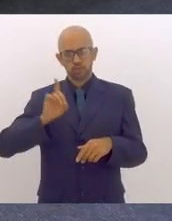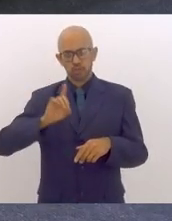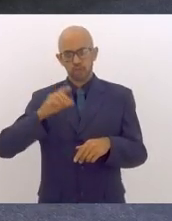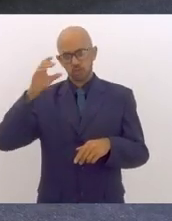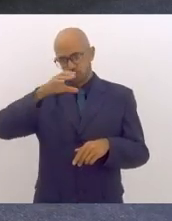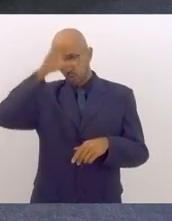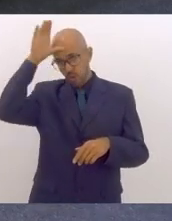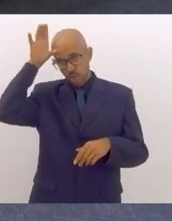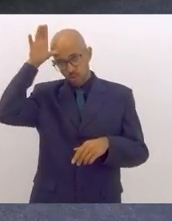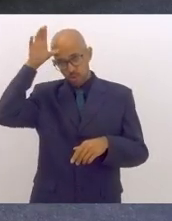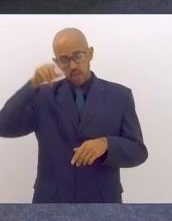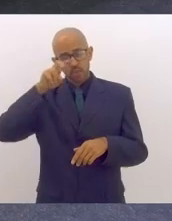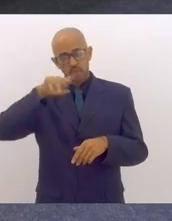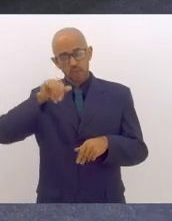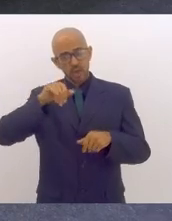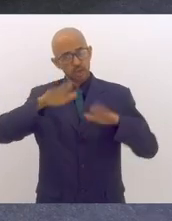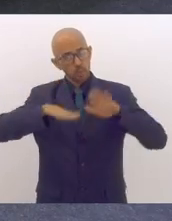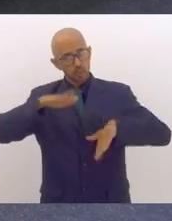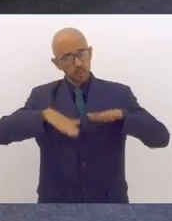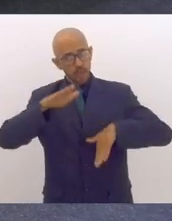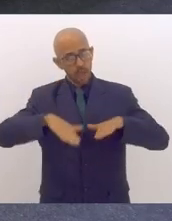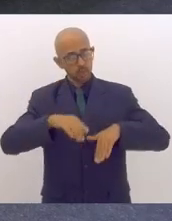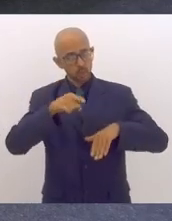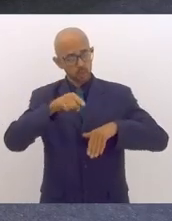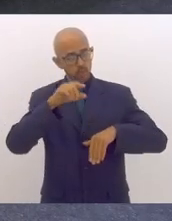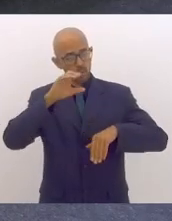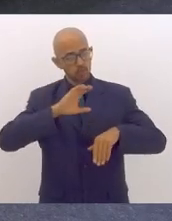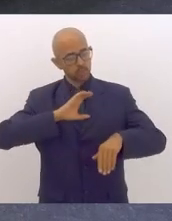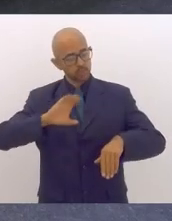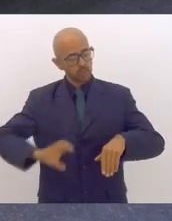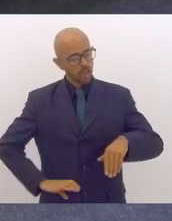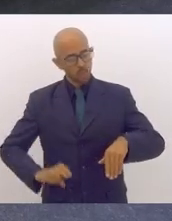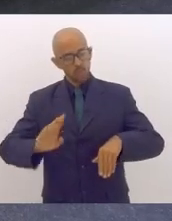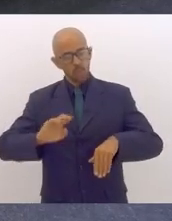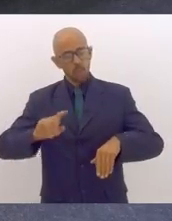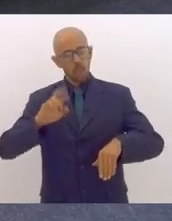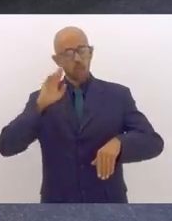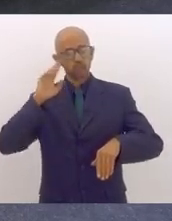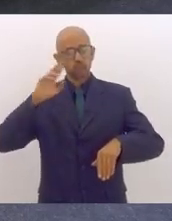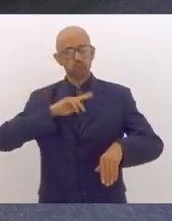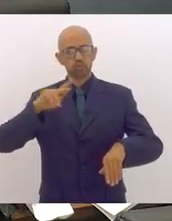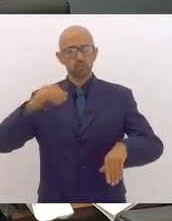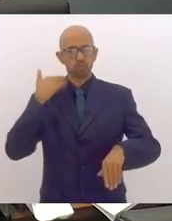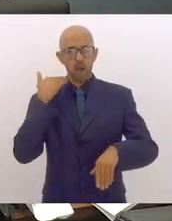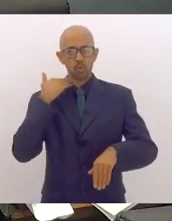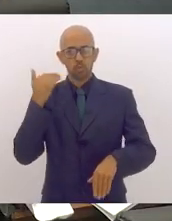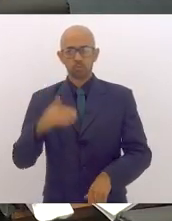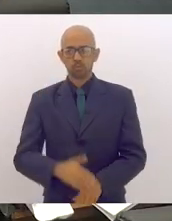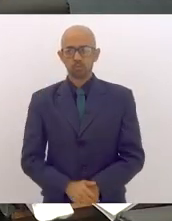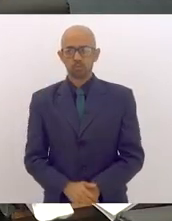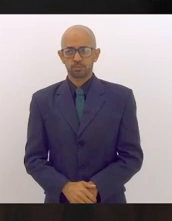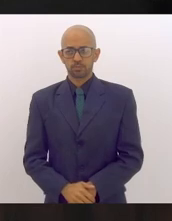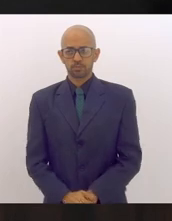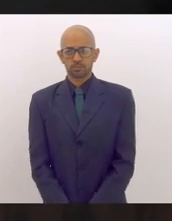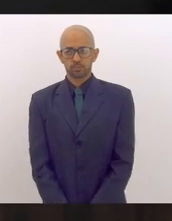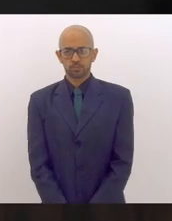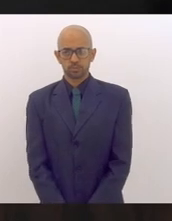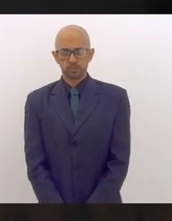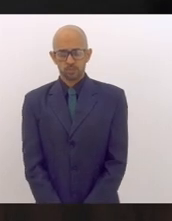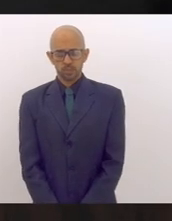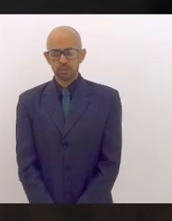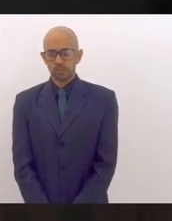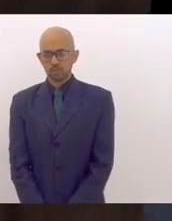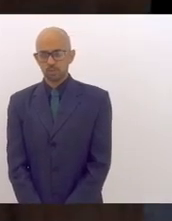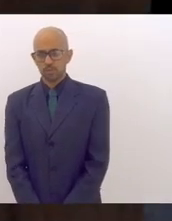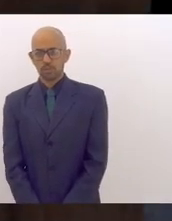portanto, vamos ter um cuidado com o cidadão e não com os banqueiros. Presidente. Deputado Carlos